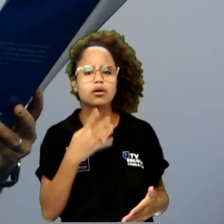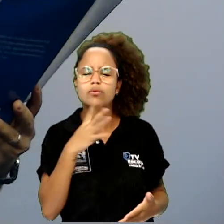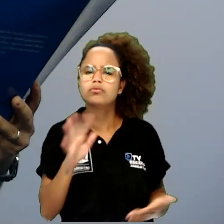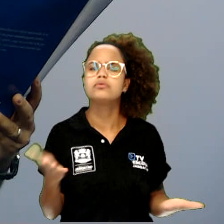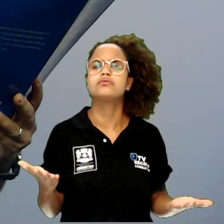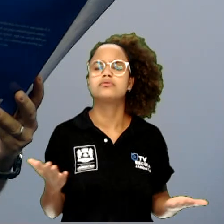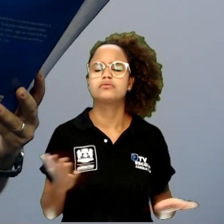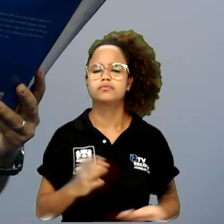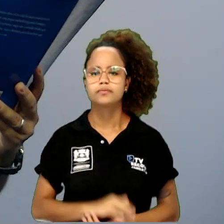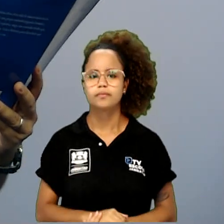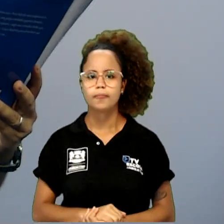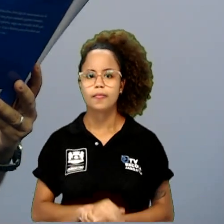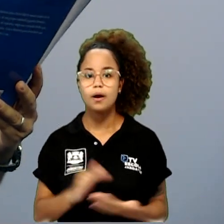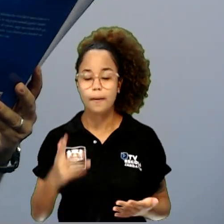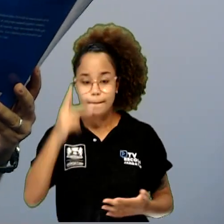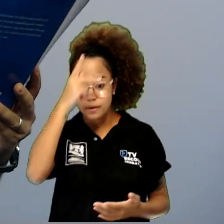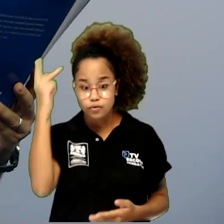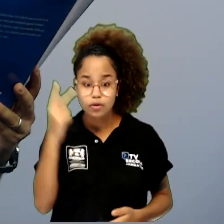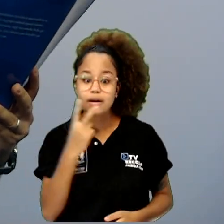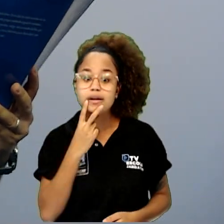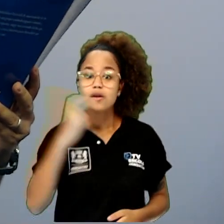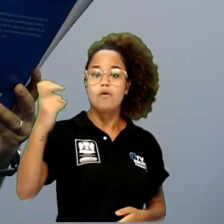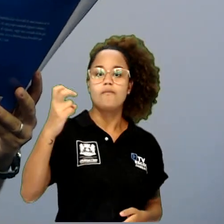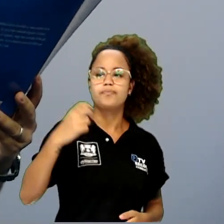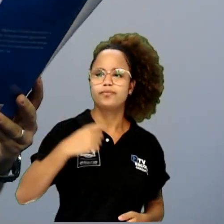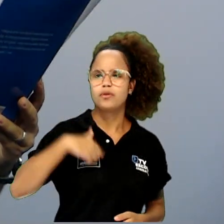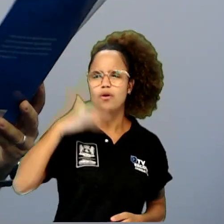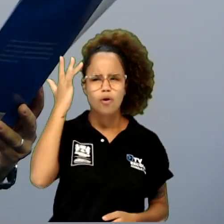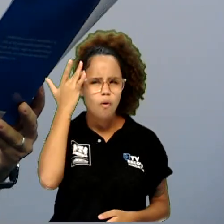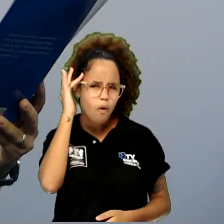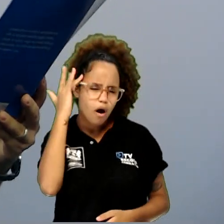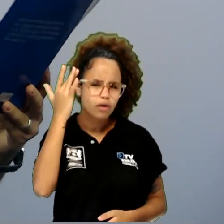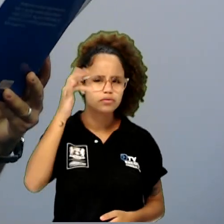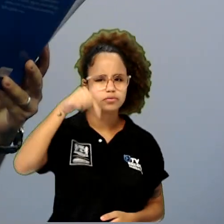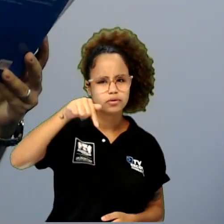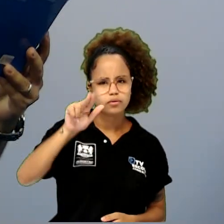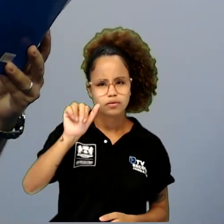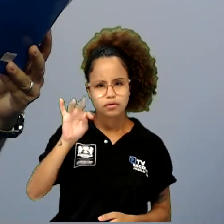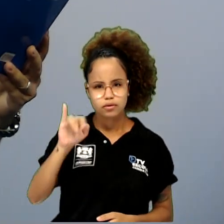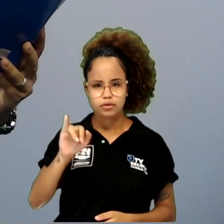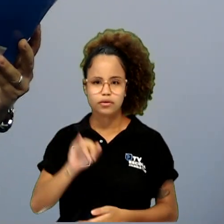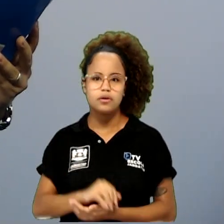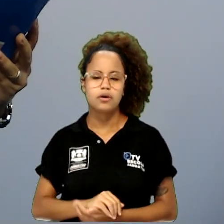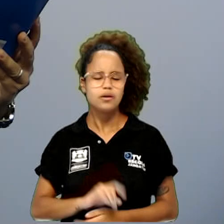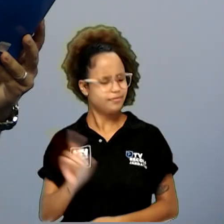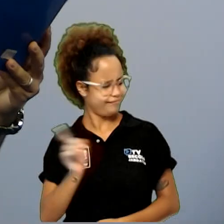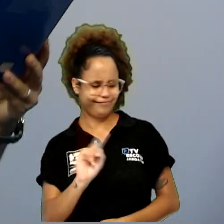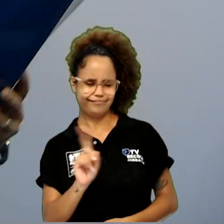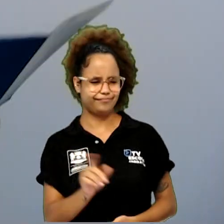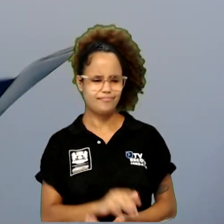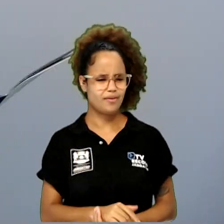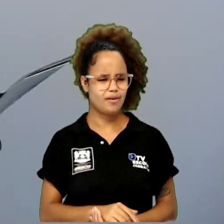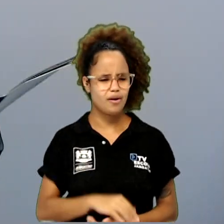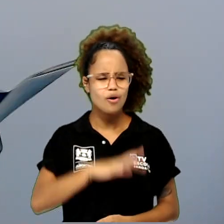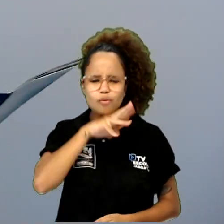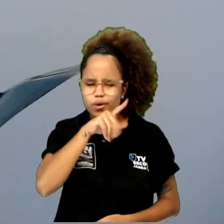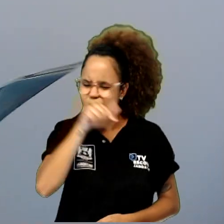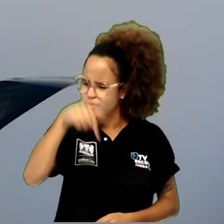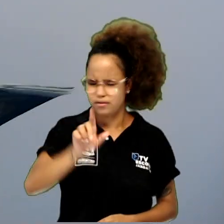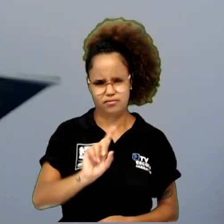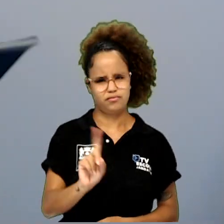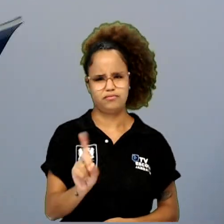afinal? Nesse instante alguém gritou: "Eu acho que é coati." "Não", disseram os outros, "o bicho não é